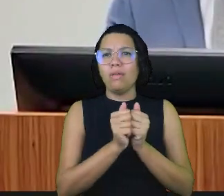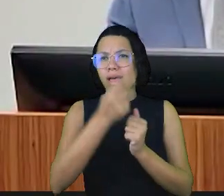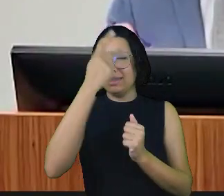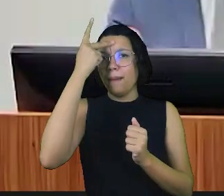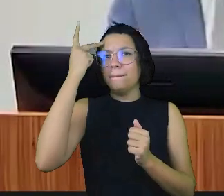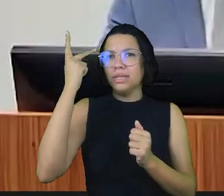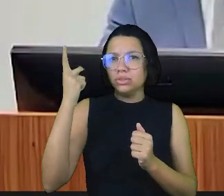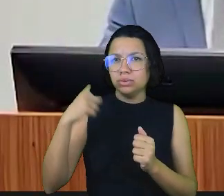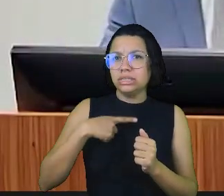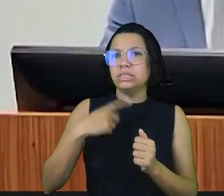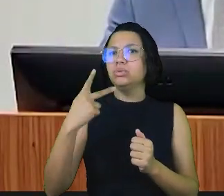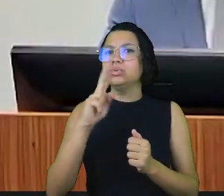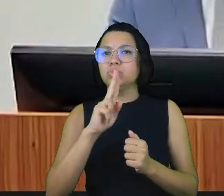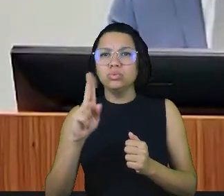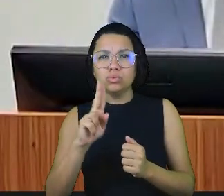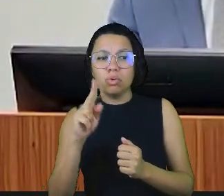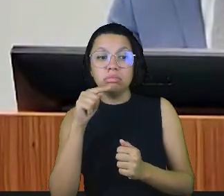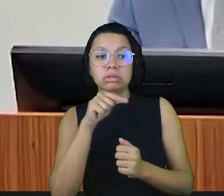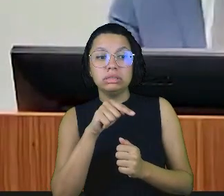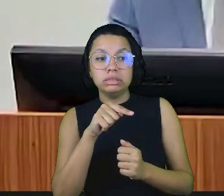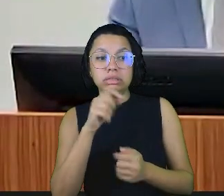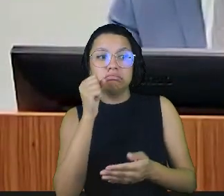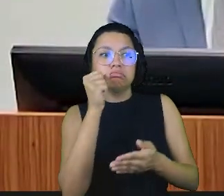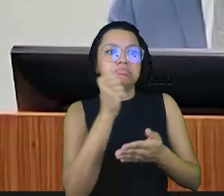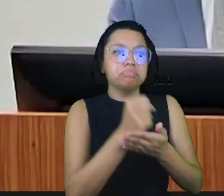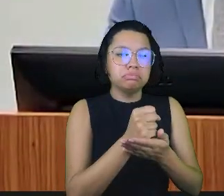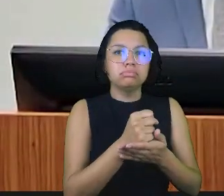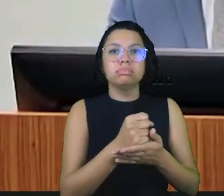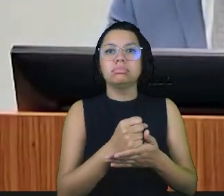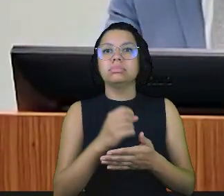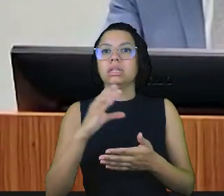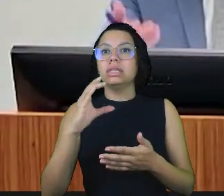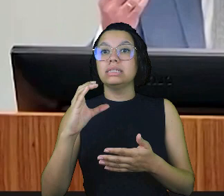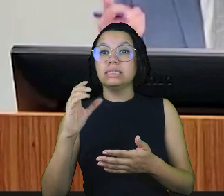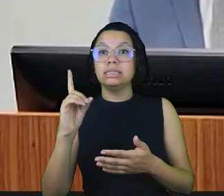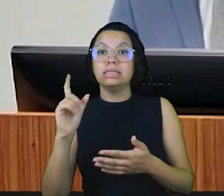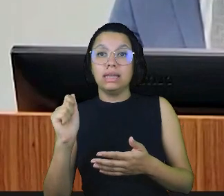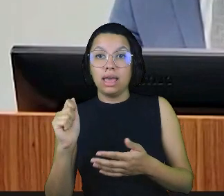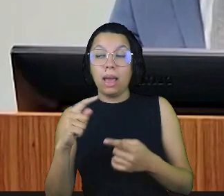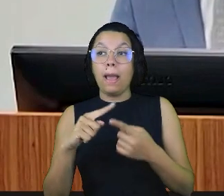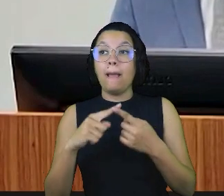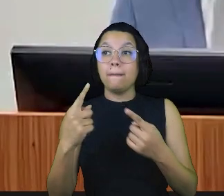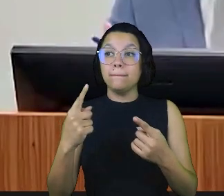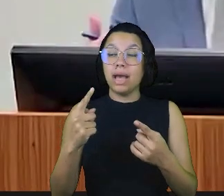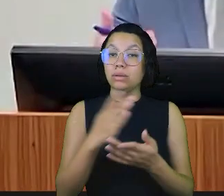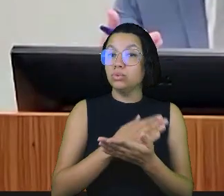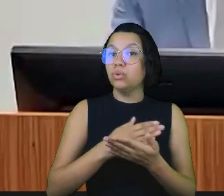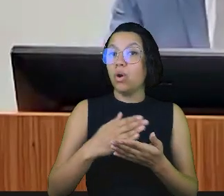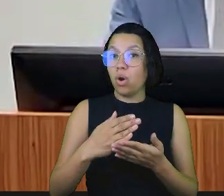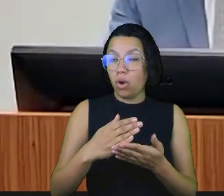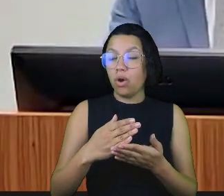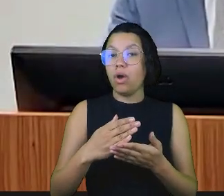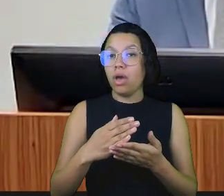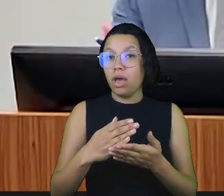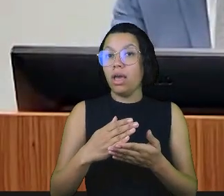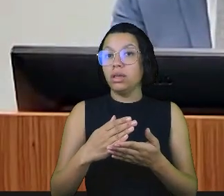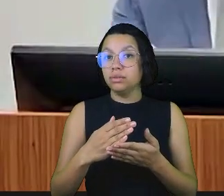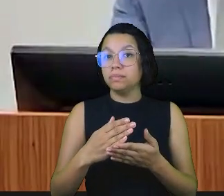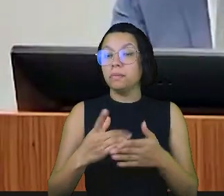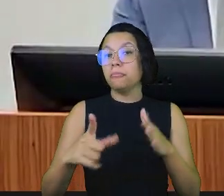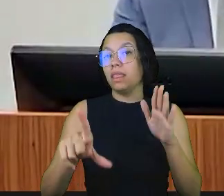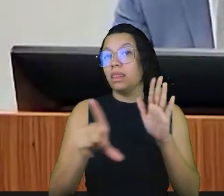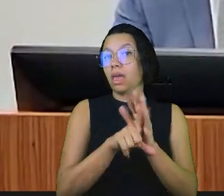à pessoa que tem o seu nome ali gravado na CDA. Mas, por premissa, a legitimidade